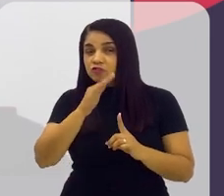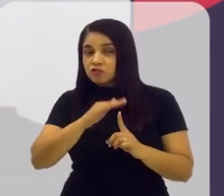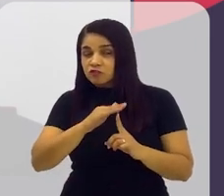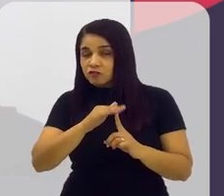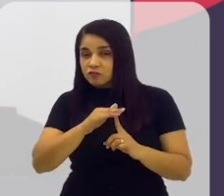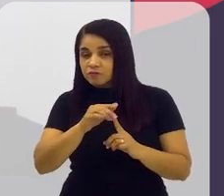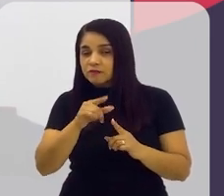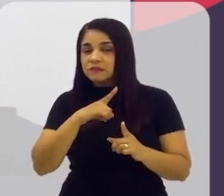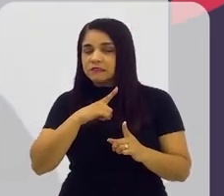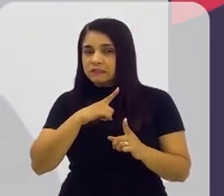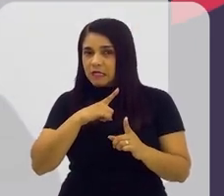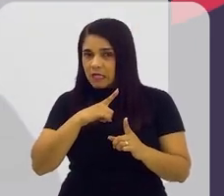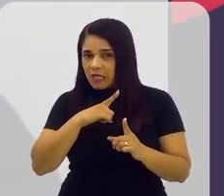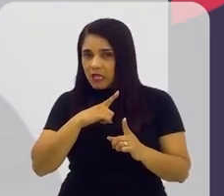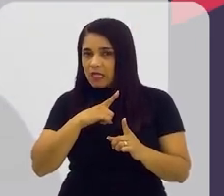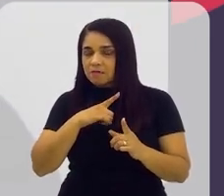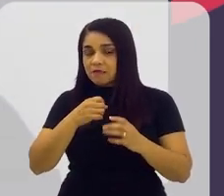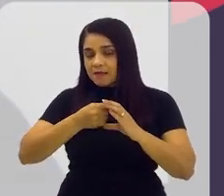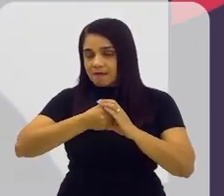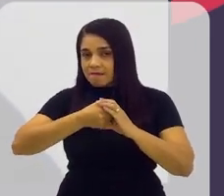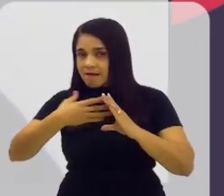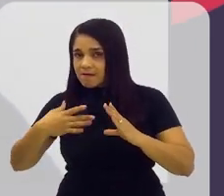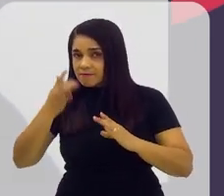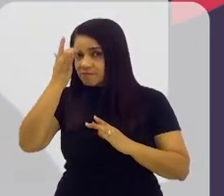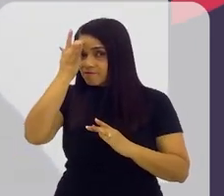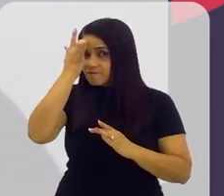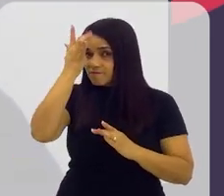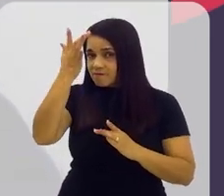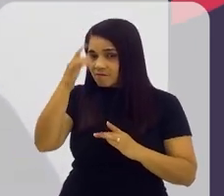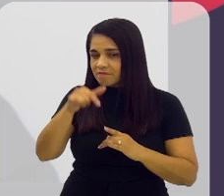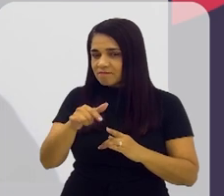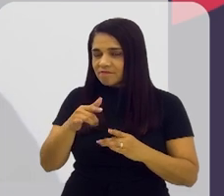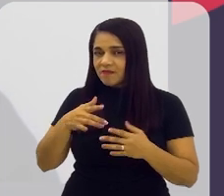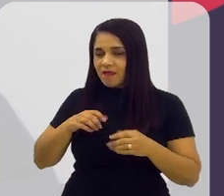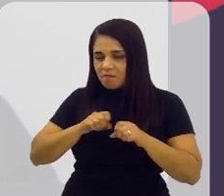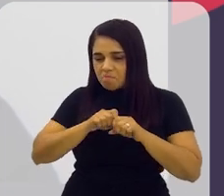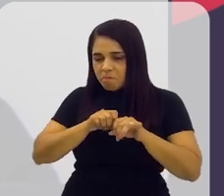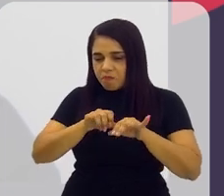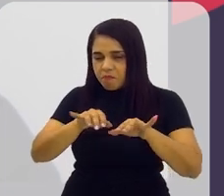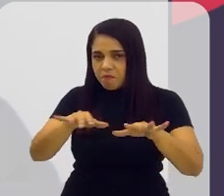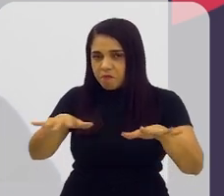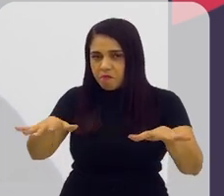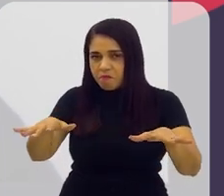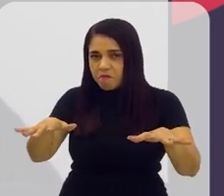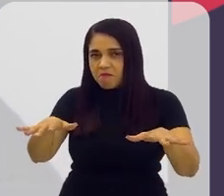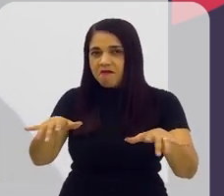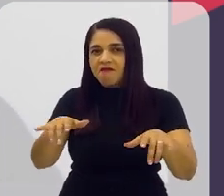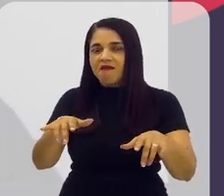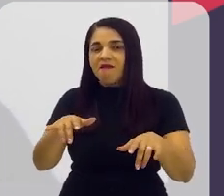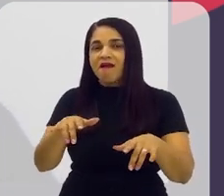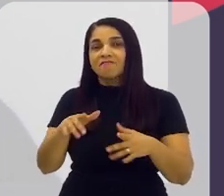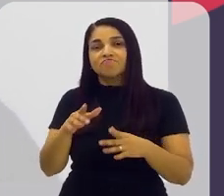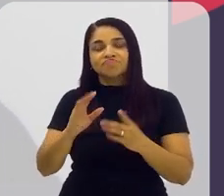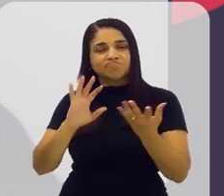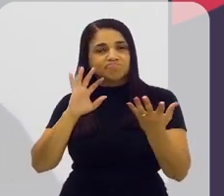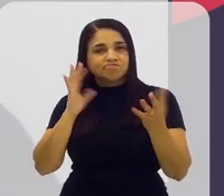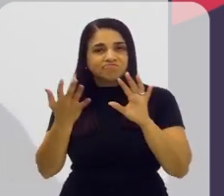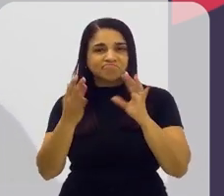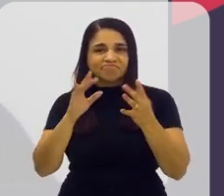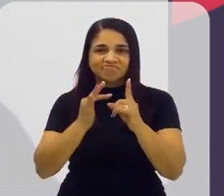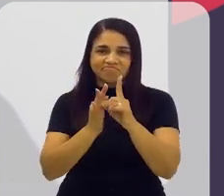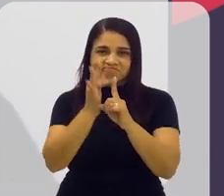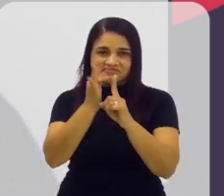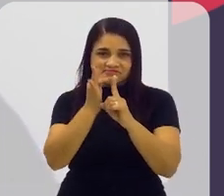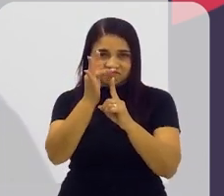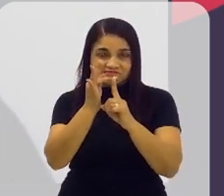ela tem atributos fisiológicos que facilitam a sua entrada em ambientes que têm esse tipo de